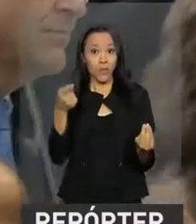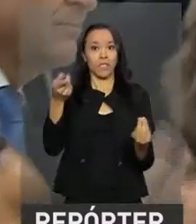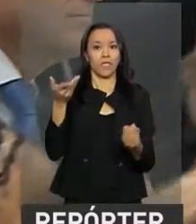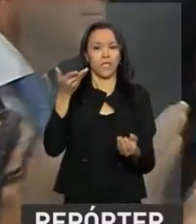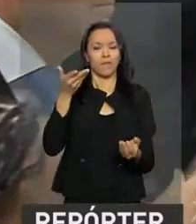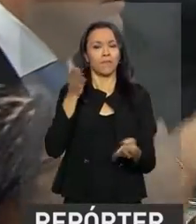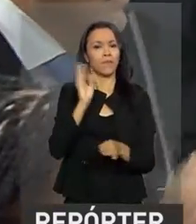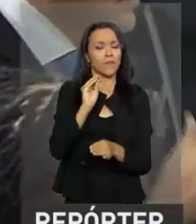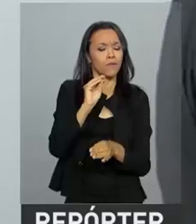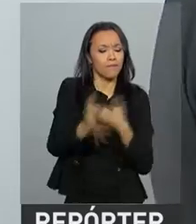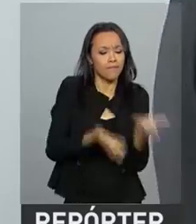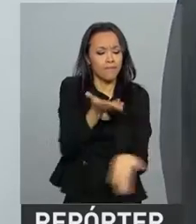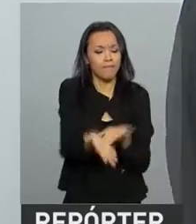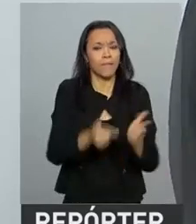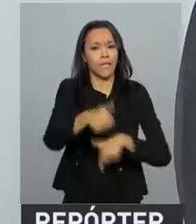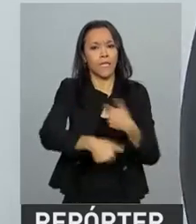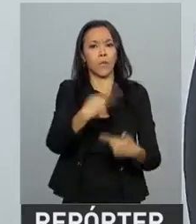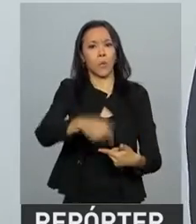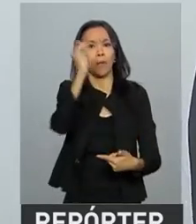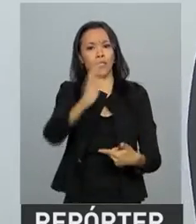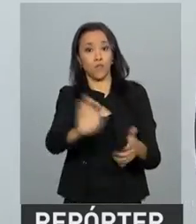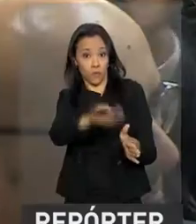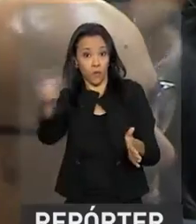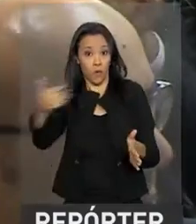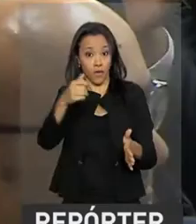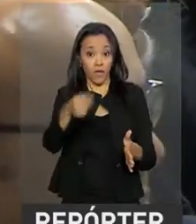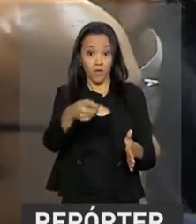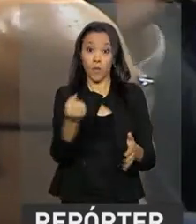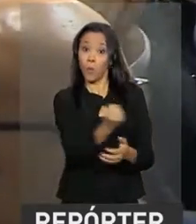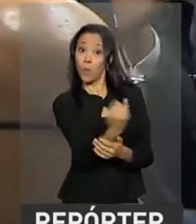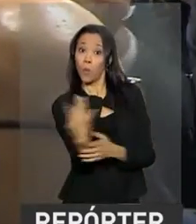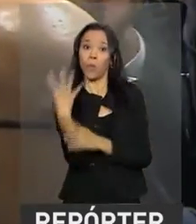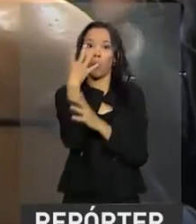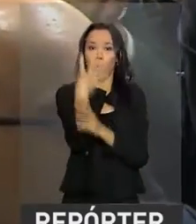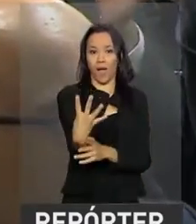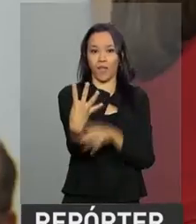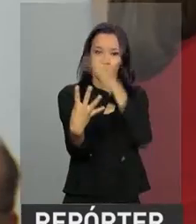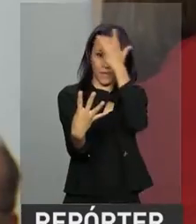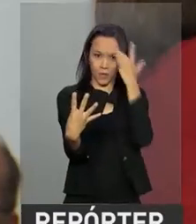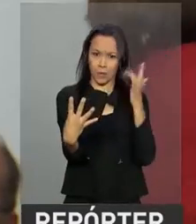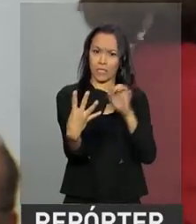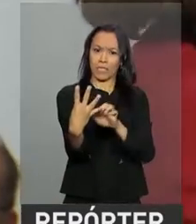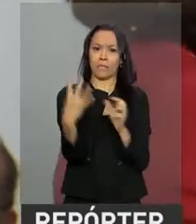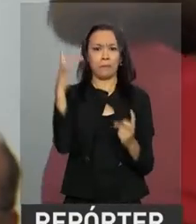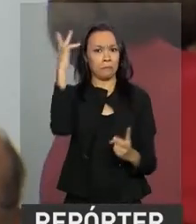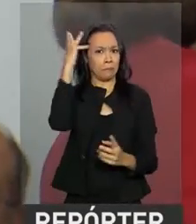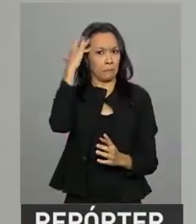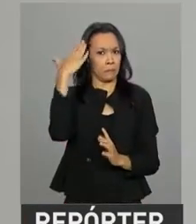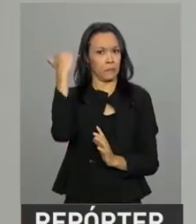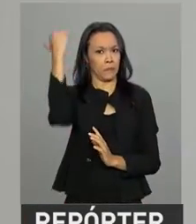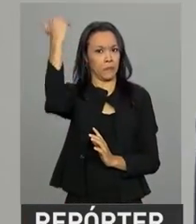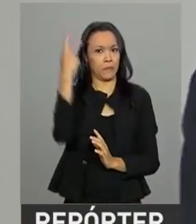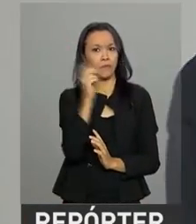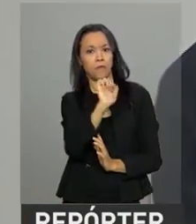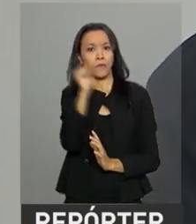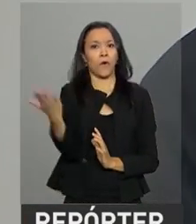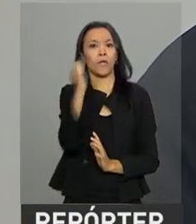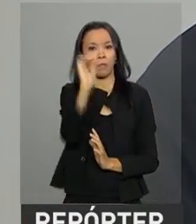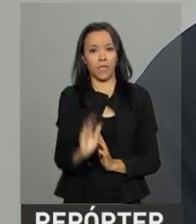do brasil foram quatro homenageados pela condecoração que é exclusiva a personalidades do exterior os eminentes